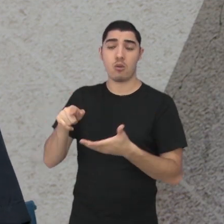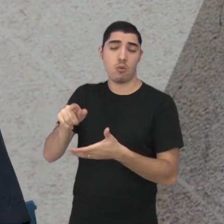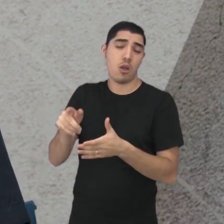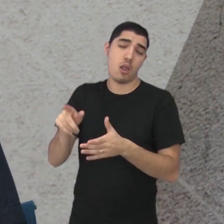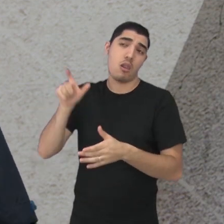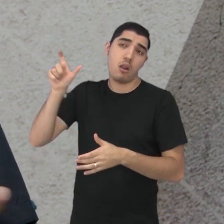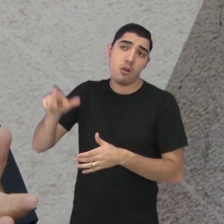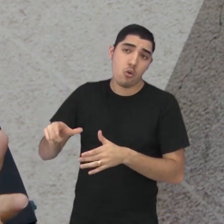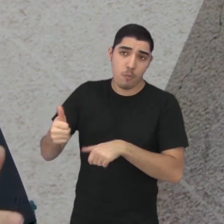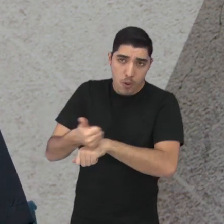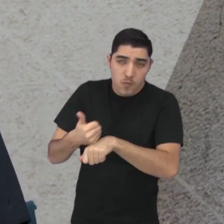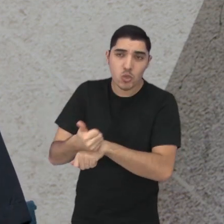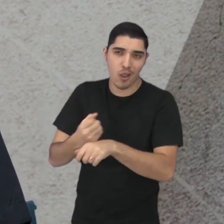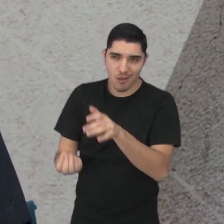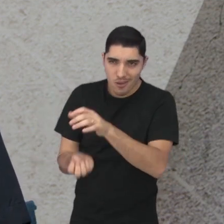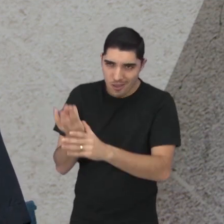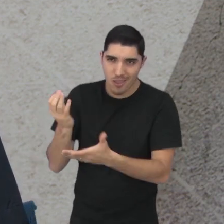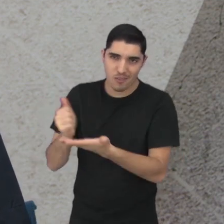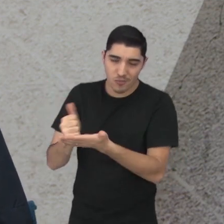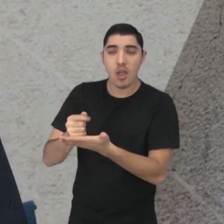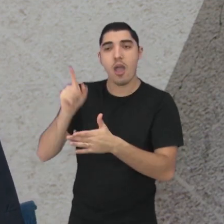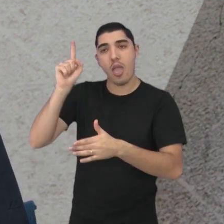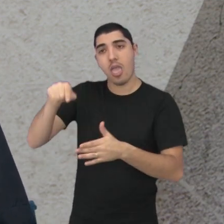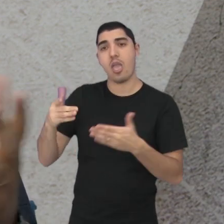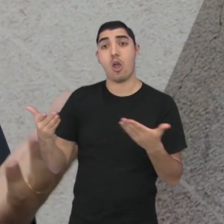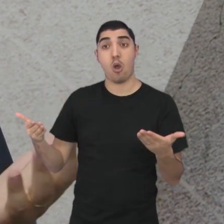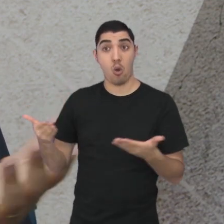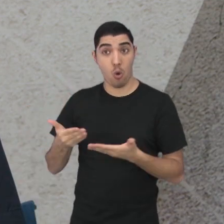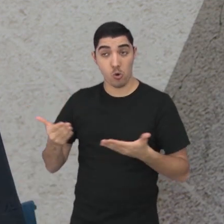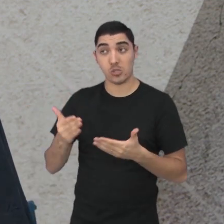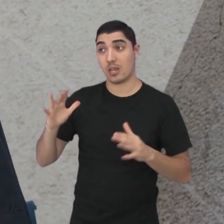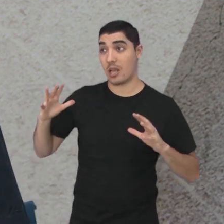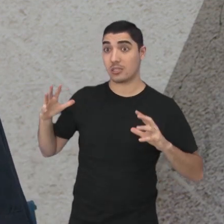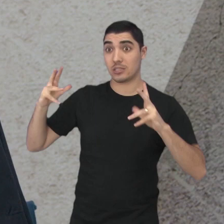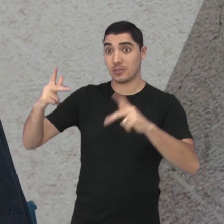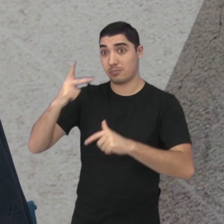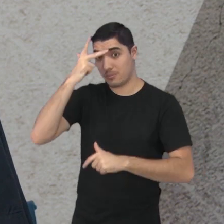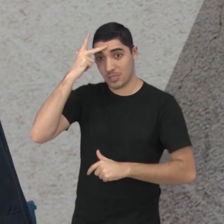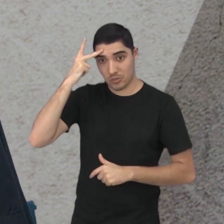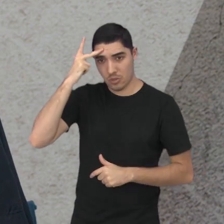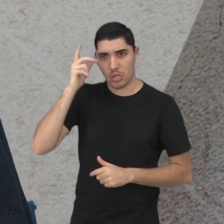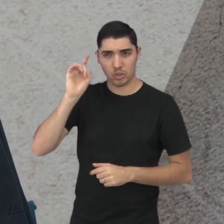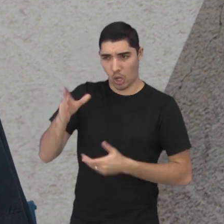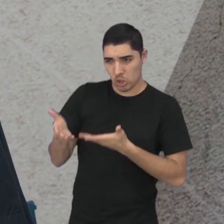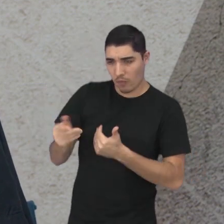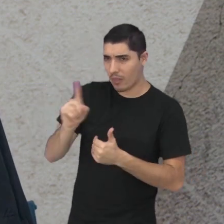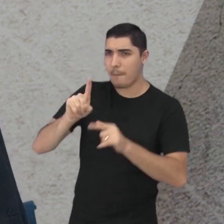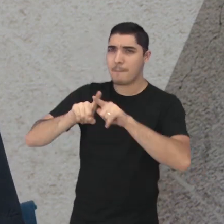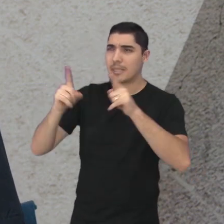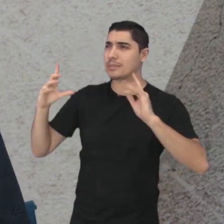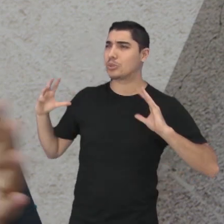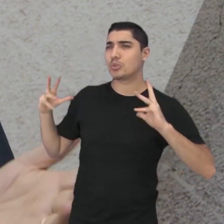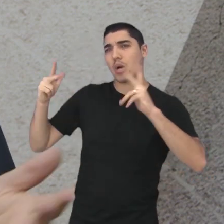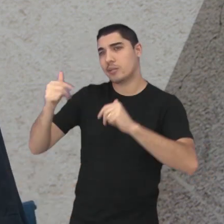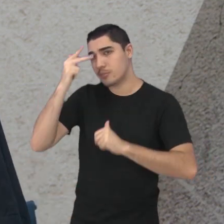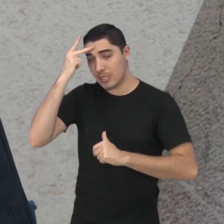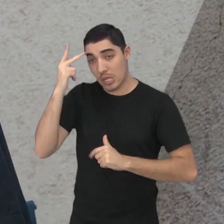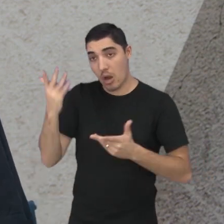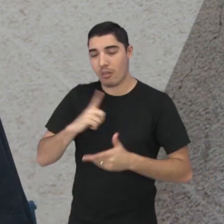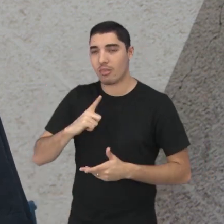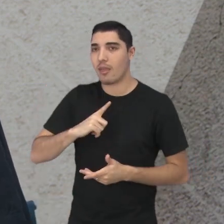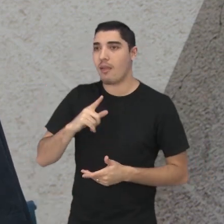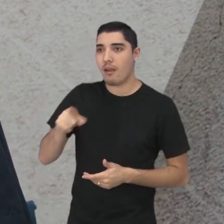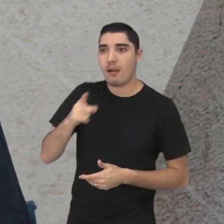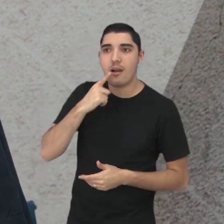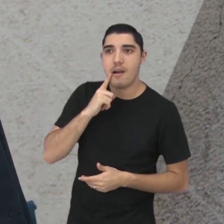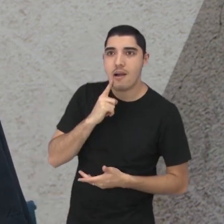desenvolver ali o que hoje tem encantado praticamente não só a juventude, né, mas acho que todos os públicos, por isso